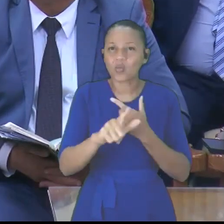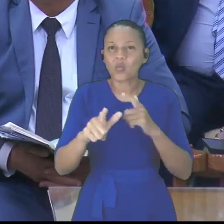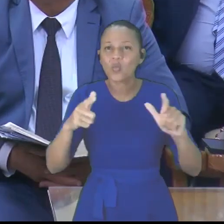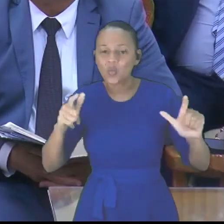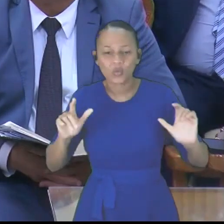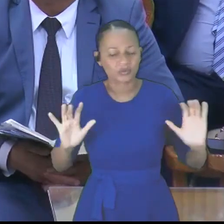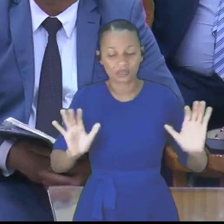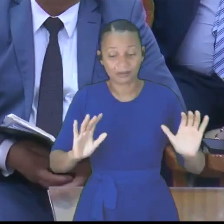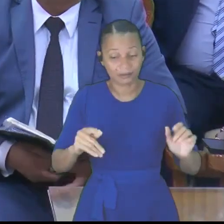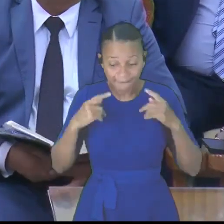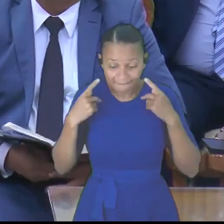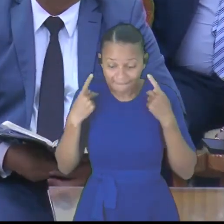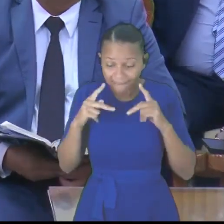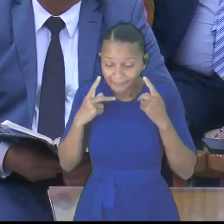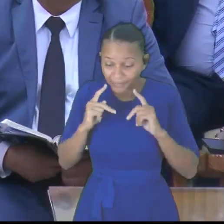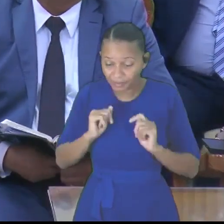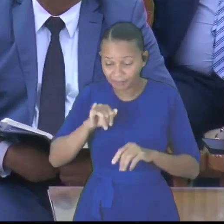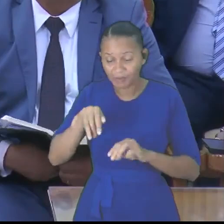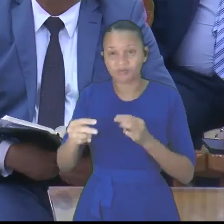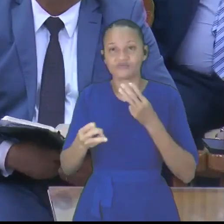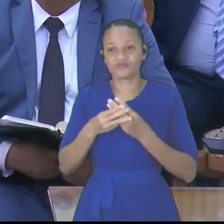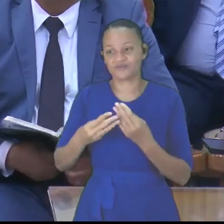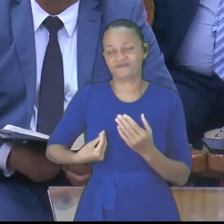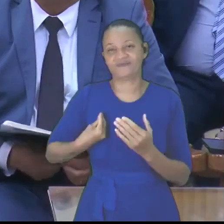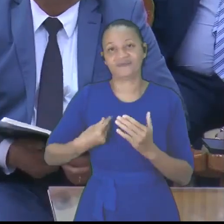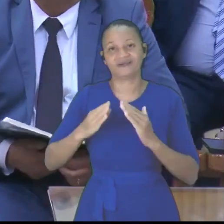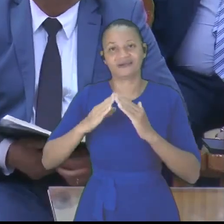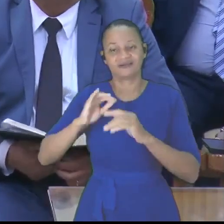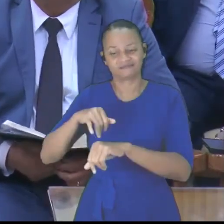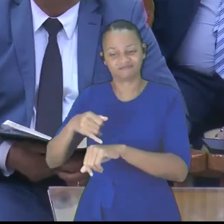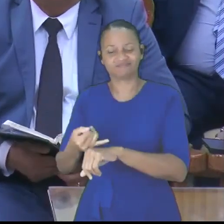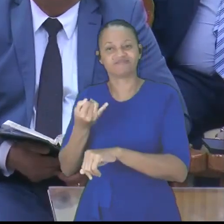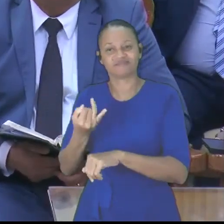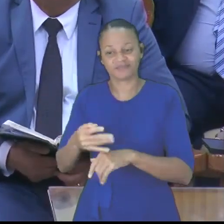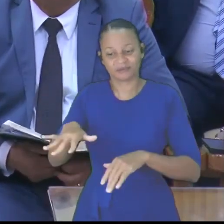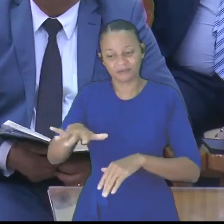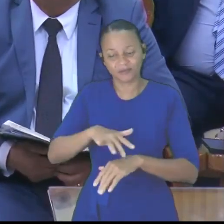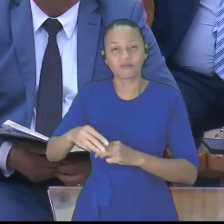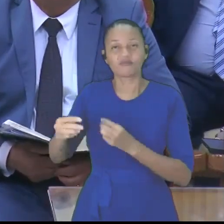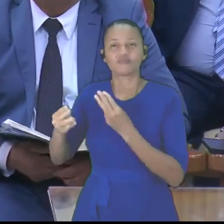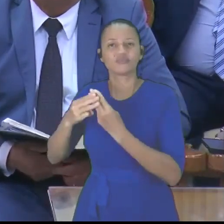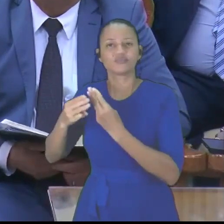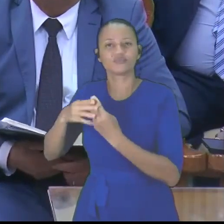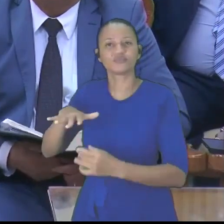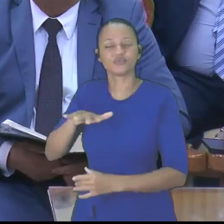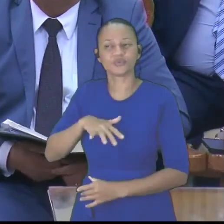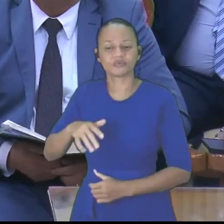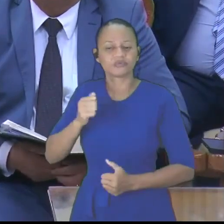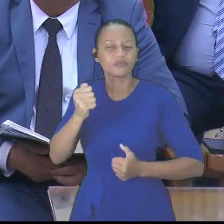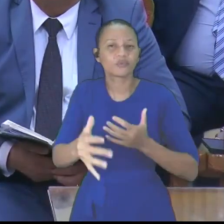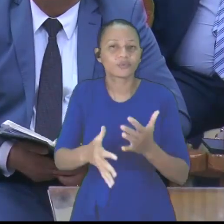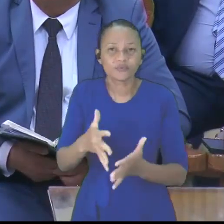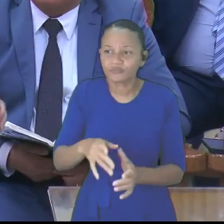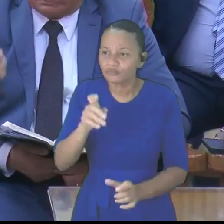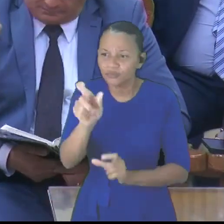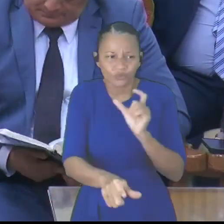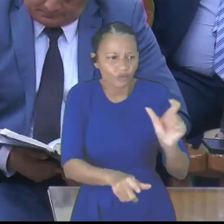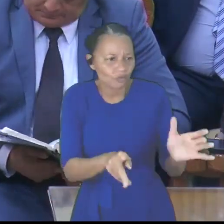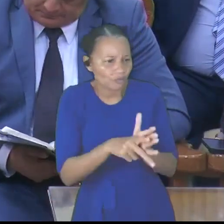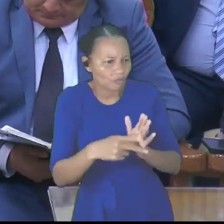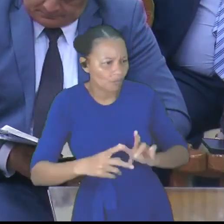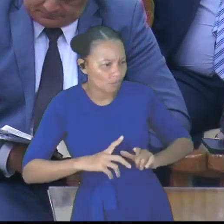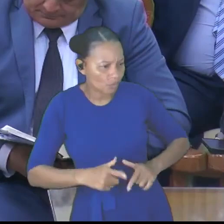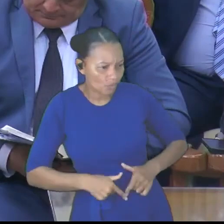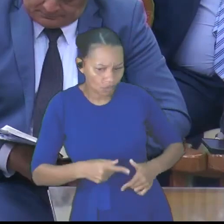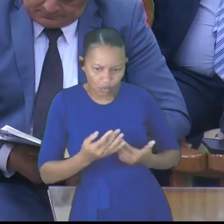para os judeus que moravam em Jerusalém, que moravam na Judéia. O que é que ele diz? Varões israelitas,